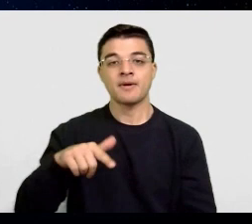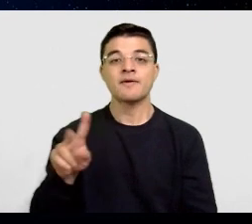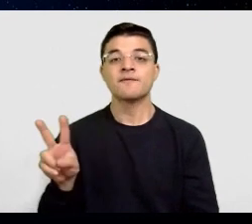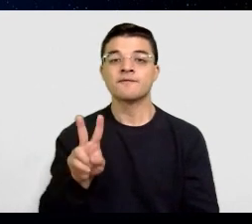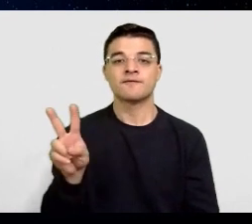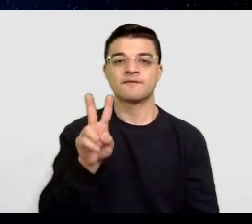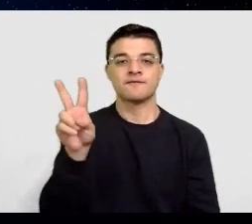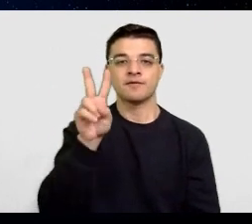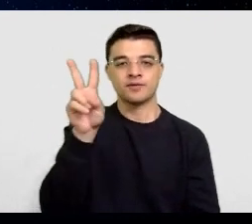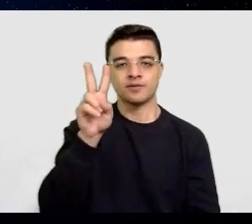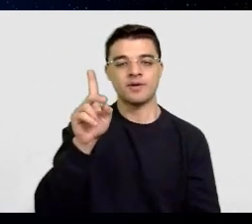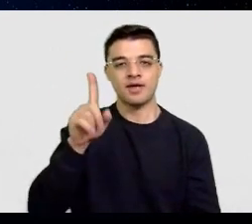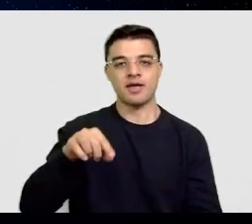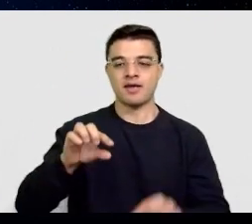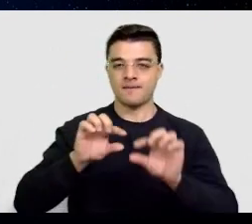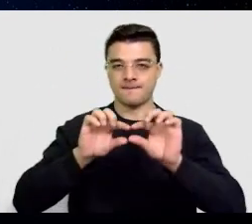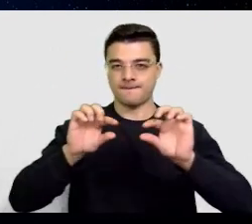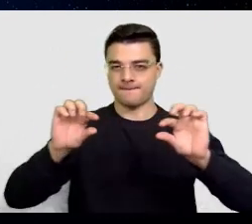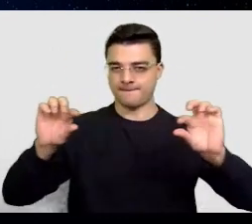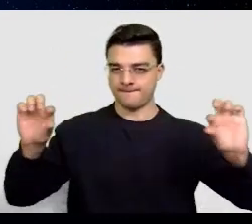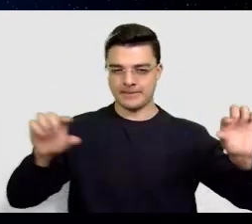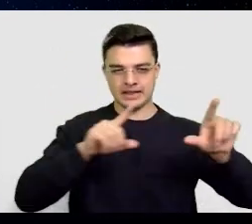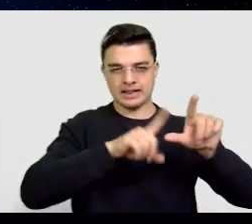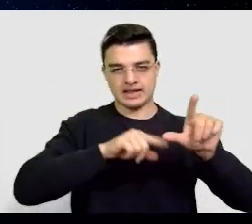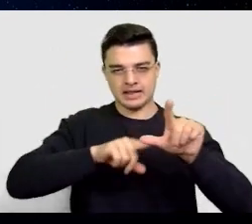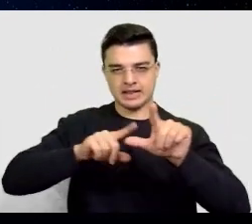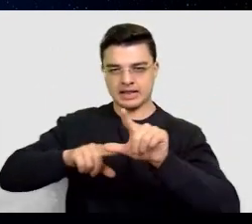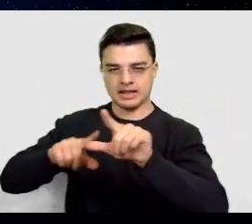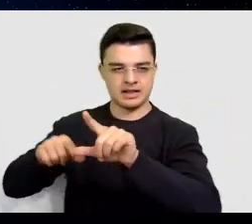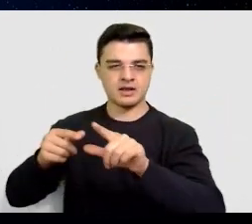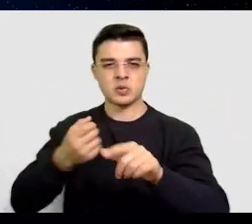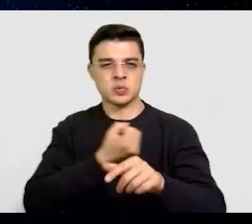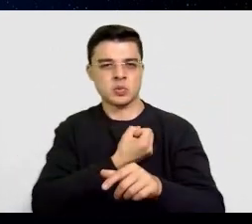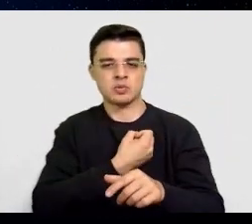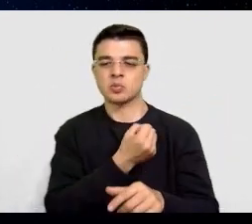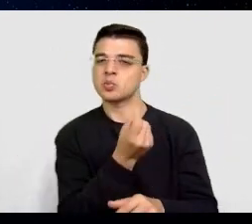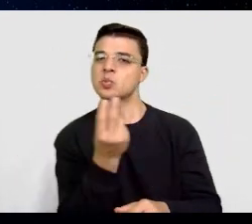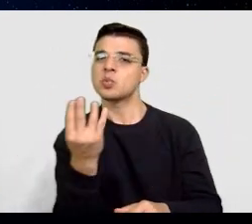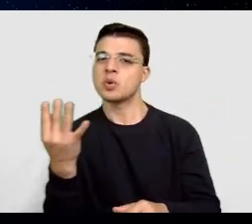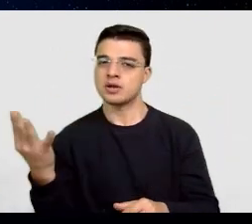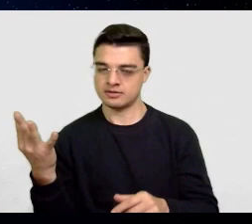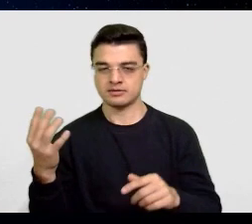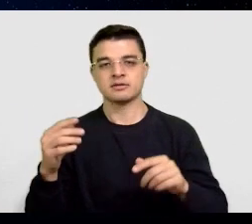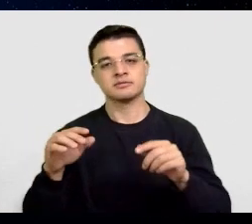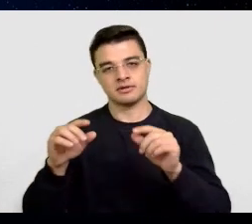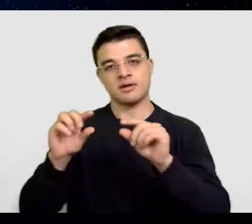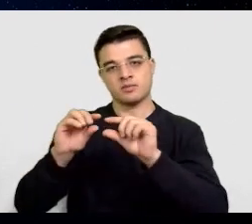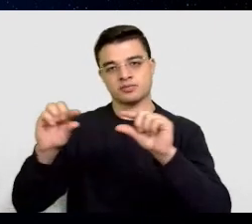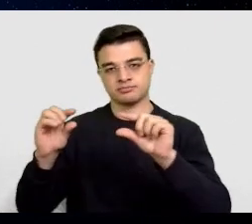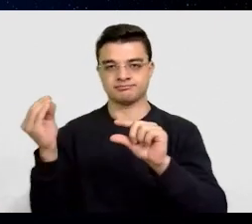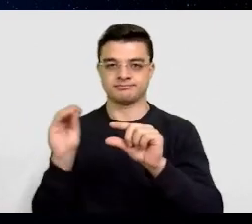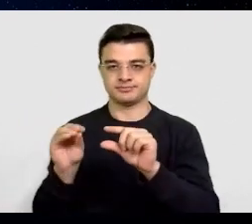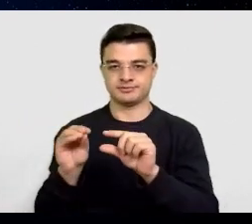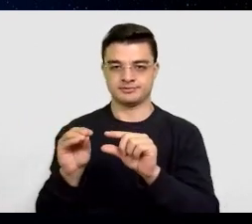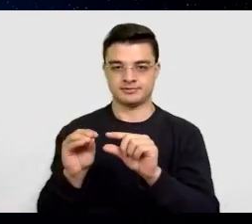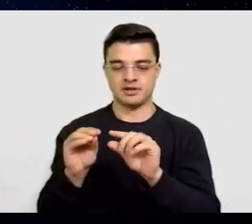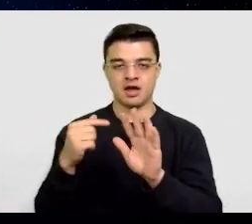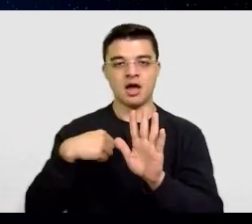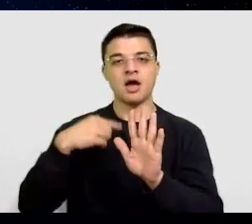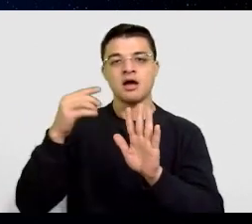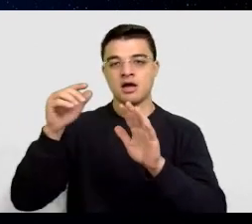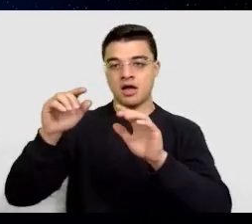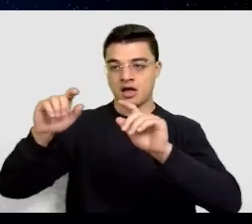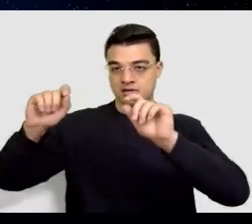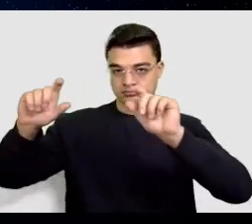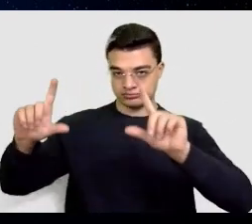quantidade de caracteres que estão dentro do tamanho. Então, com isso, eu consigo estruturando e entendendo a lógica que tem dentro desses dados.